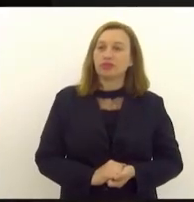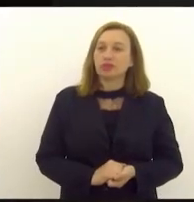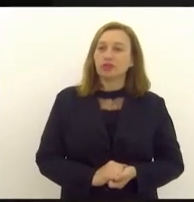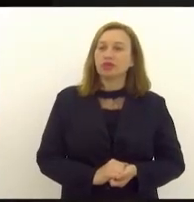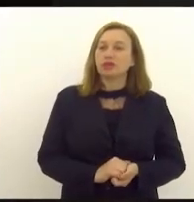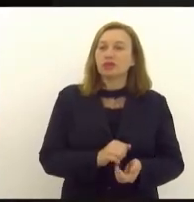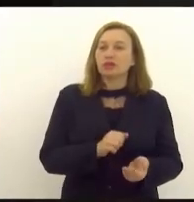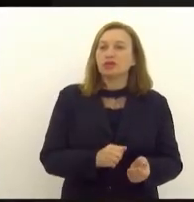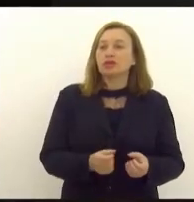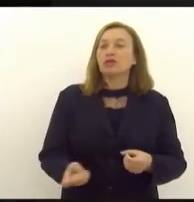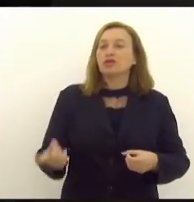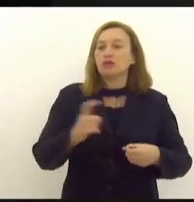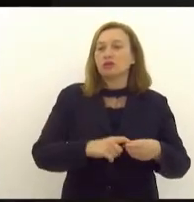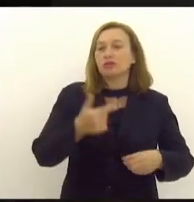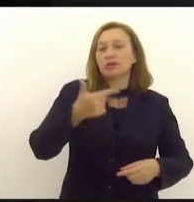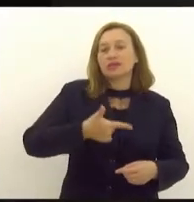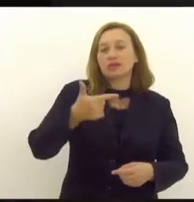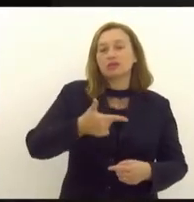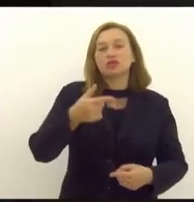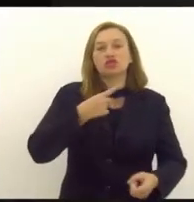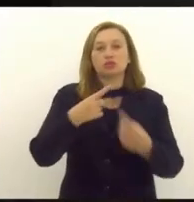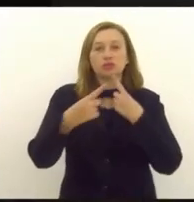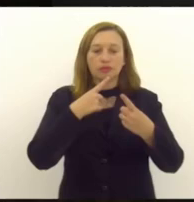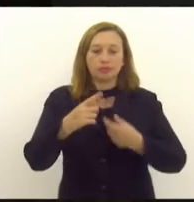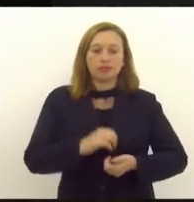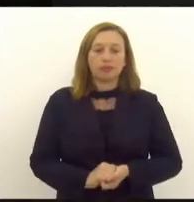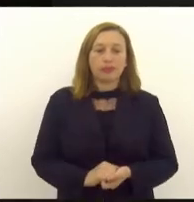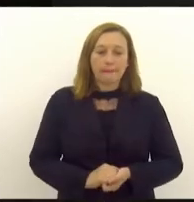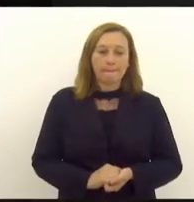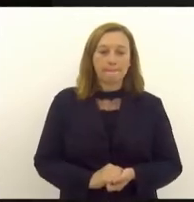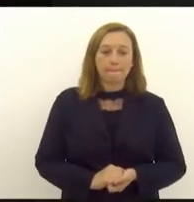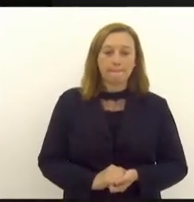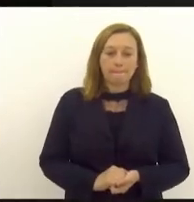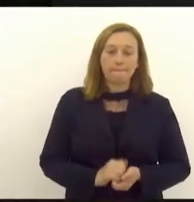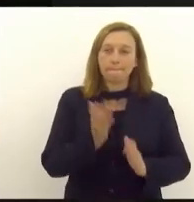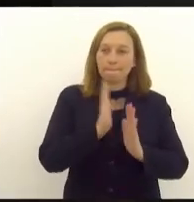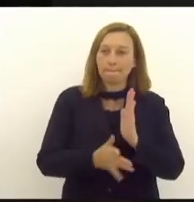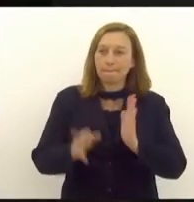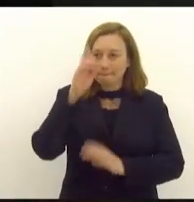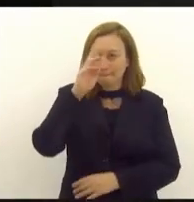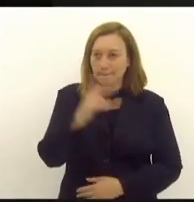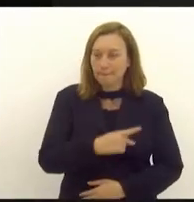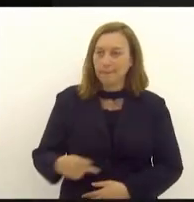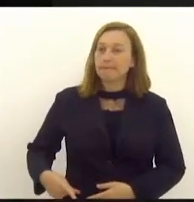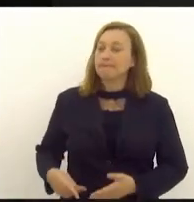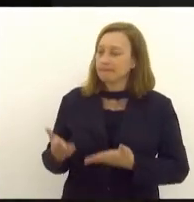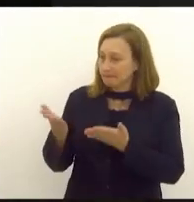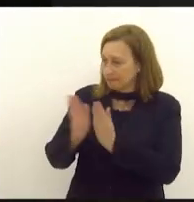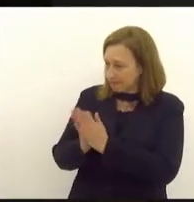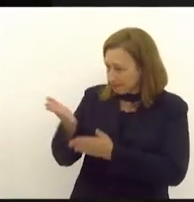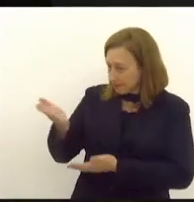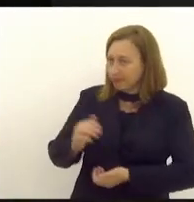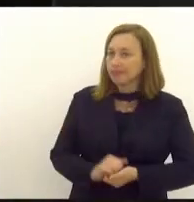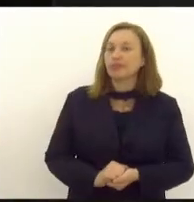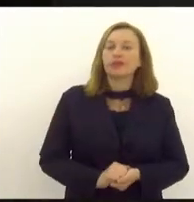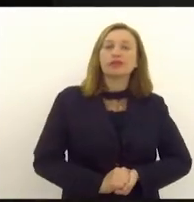a redação do vencido para segunda discussão pela ordem por favor